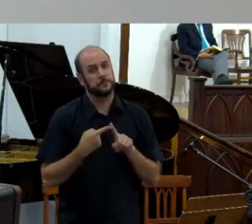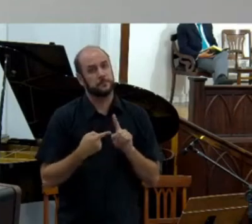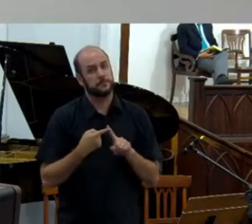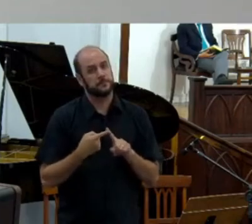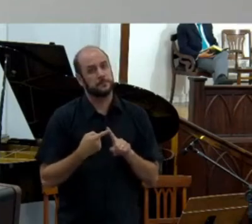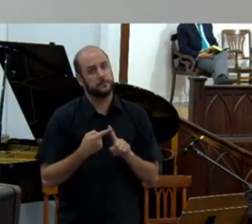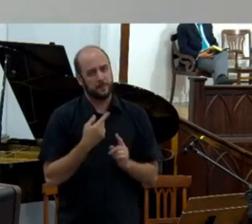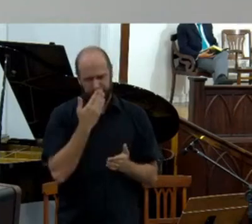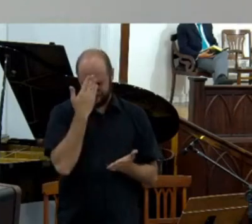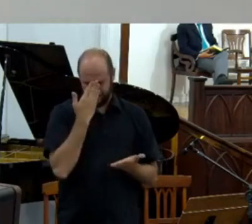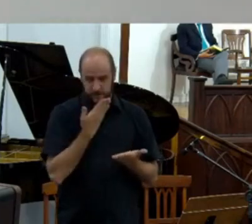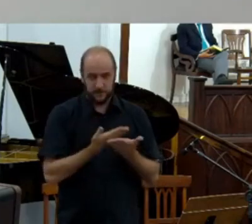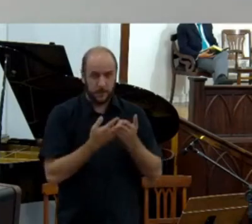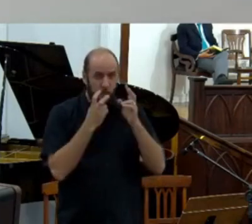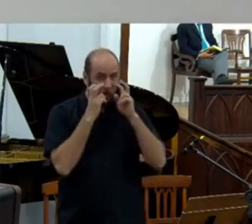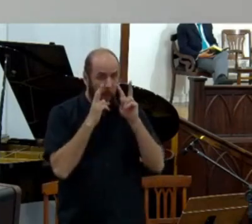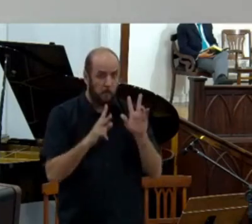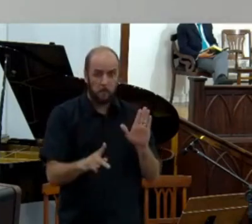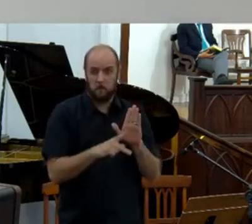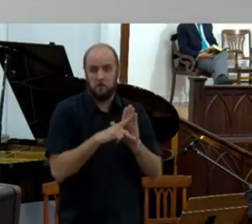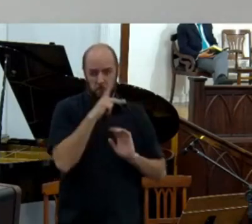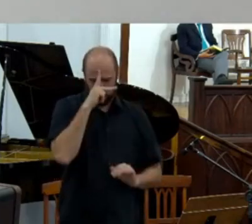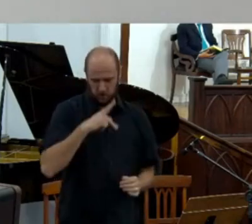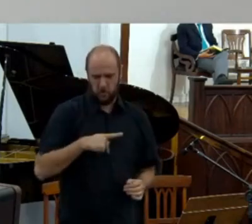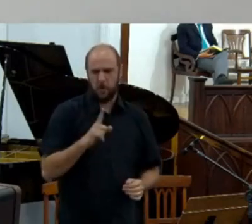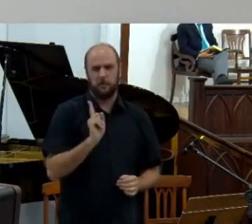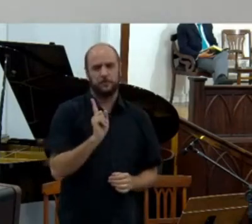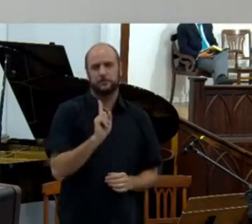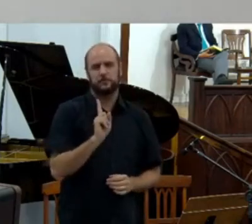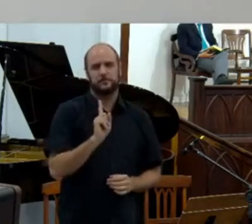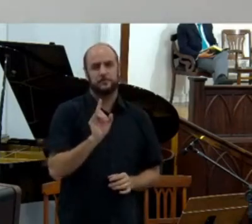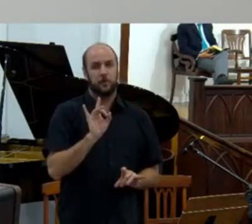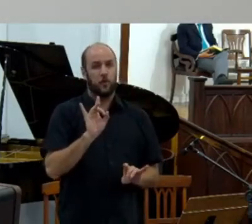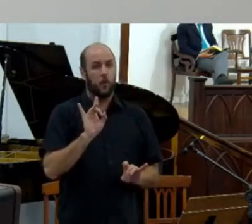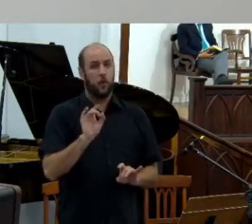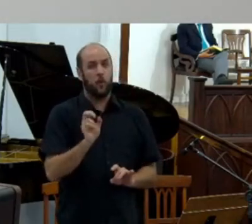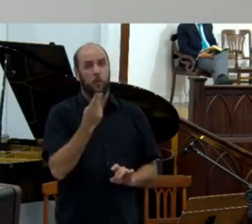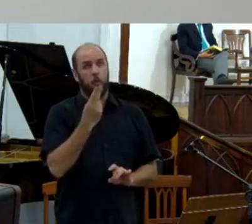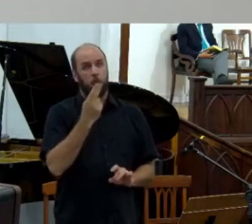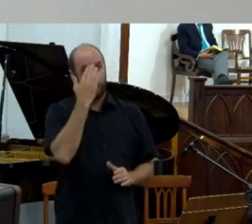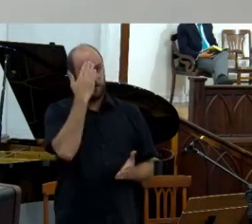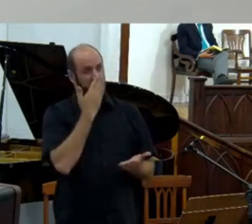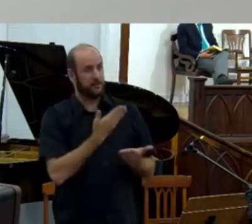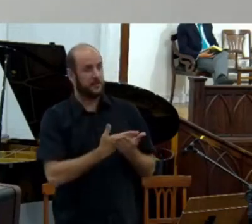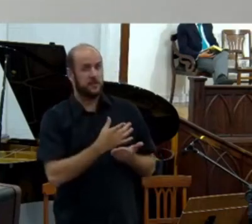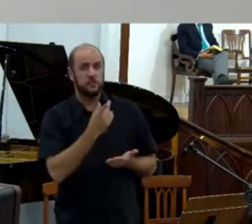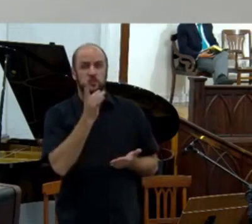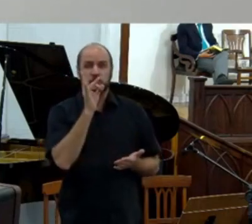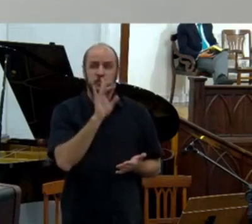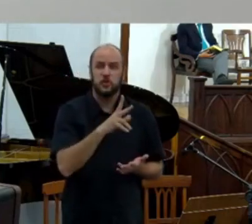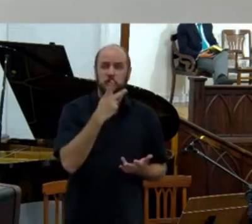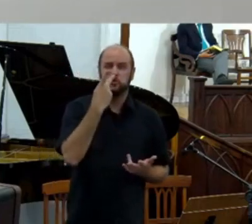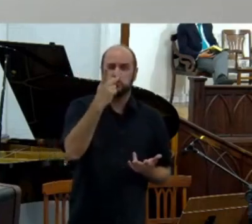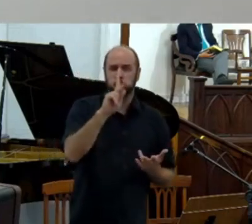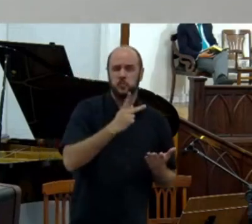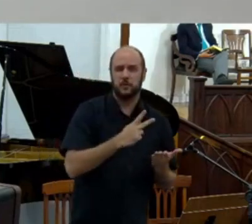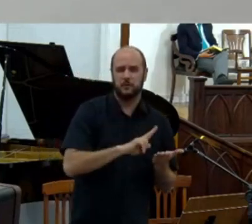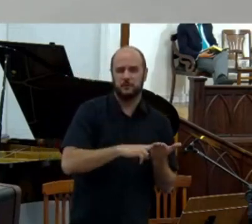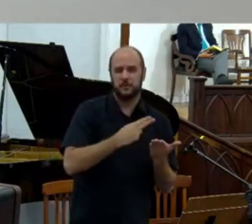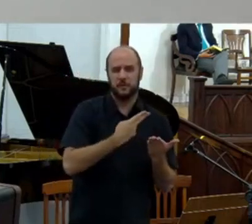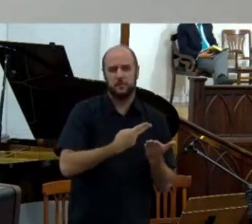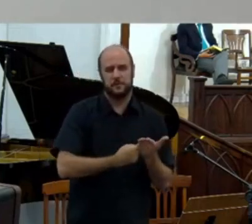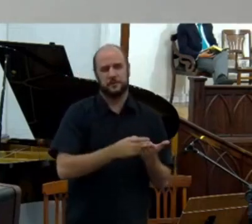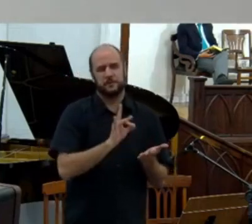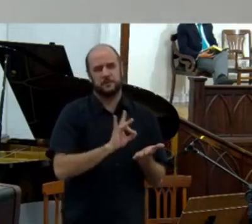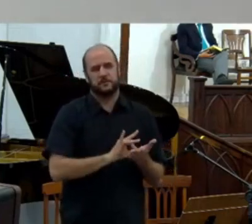confie nos seus olhos ou não confie apenas na sua interpretação da realidade. A